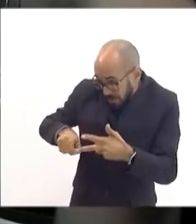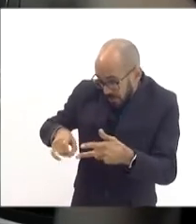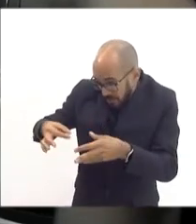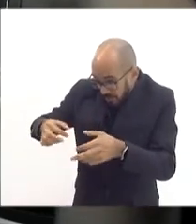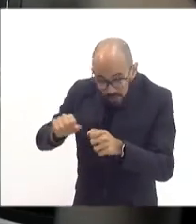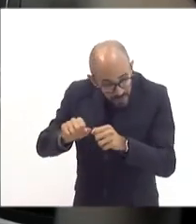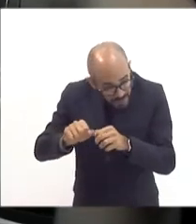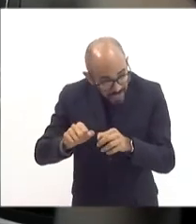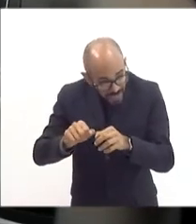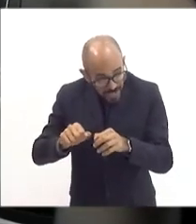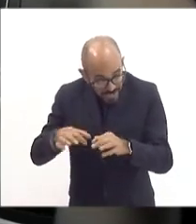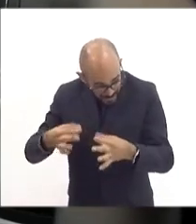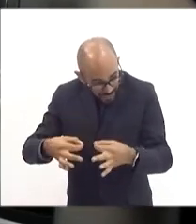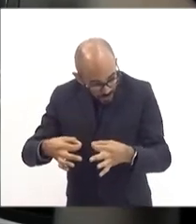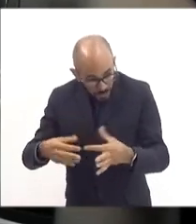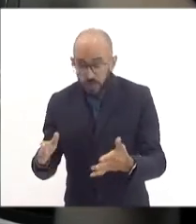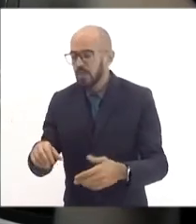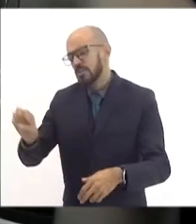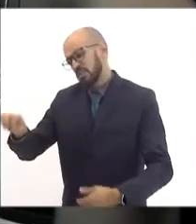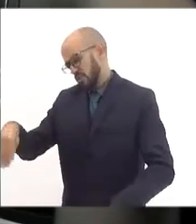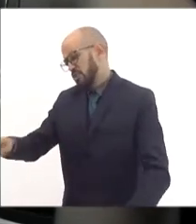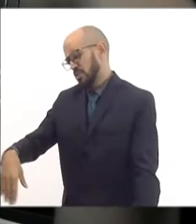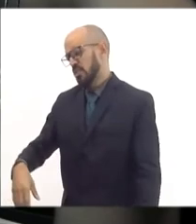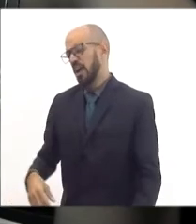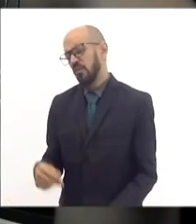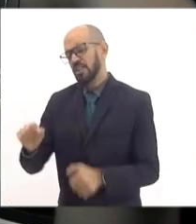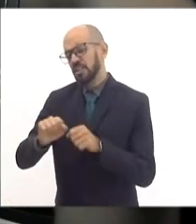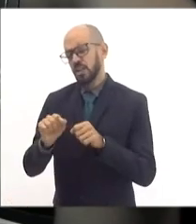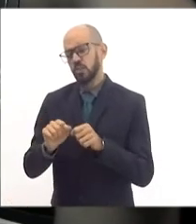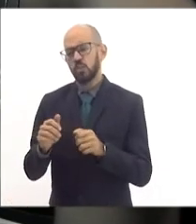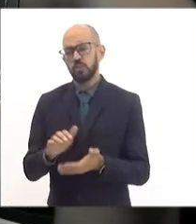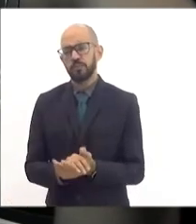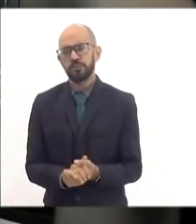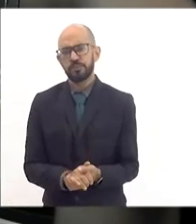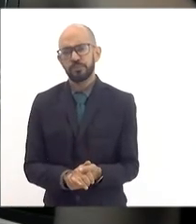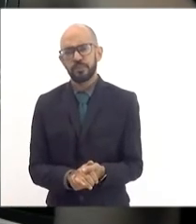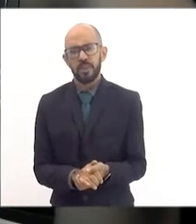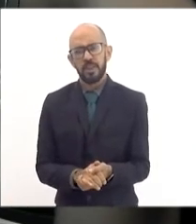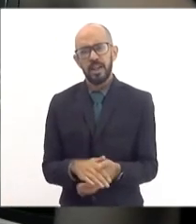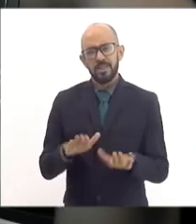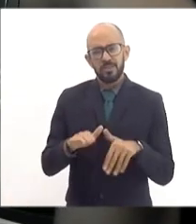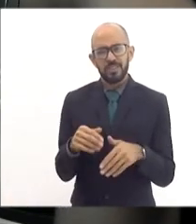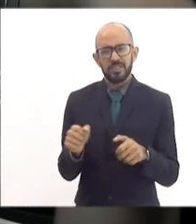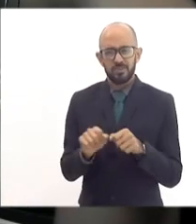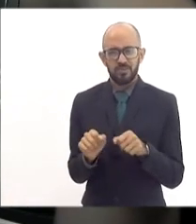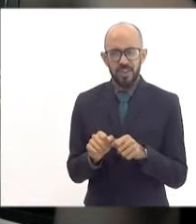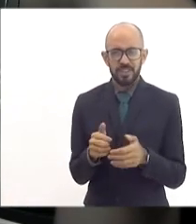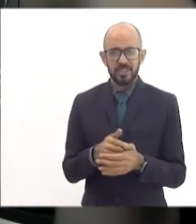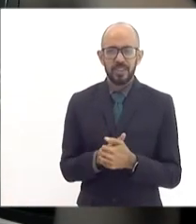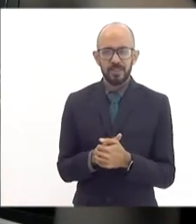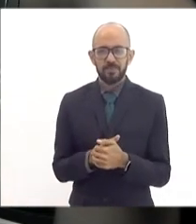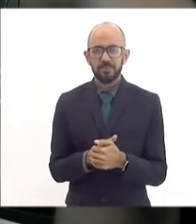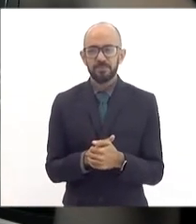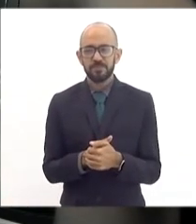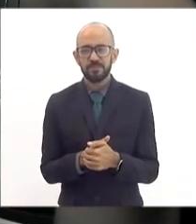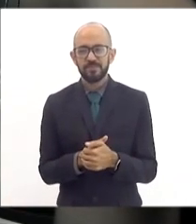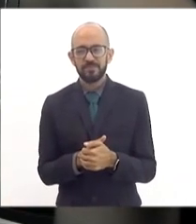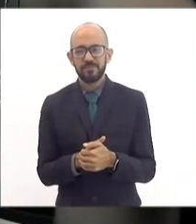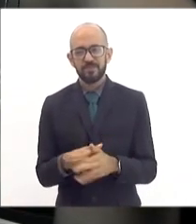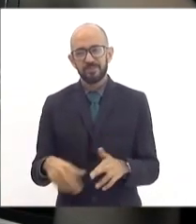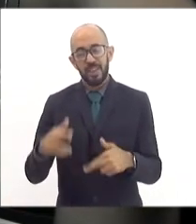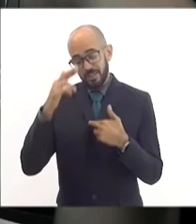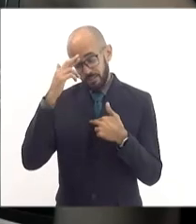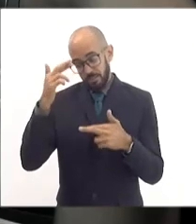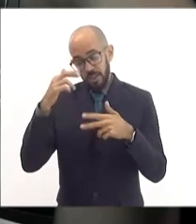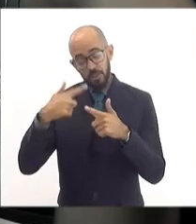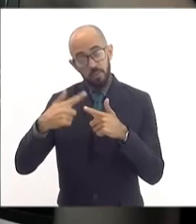Tem cumprido, né? Cumpriu ano passado e está cumprindo esse ano. Nos últimos minutos do segundo tempo. Está cumprindo porque eu entrei